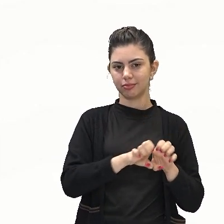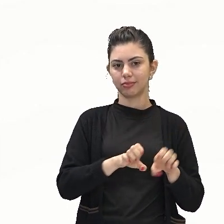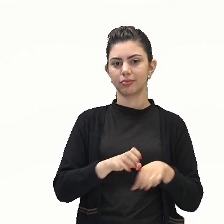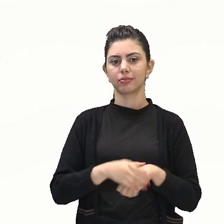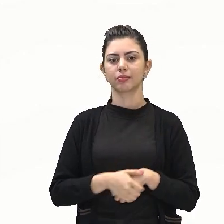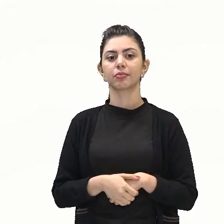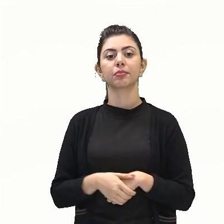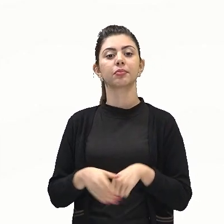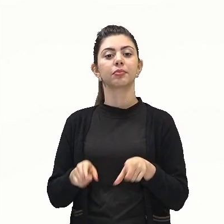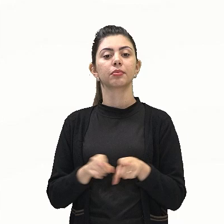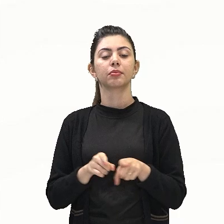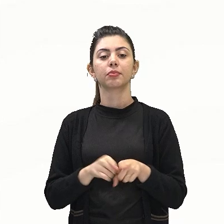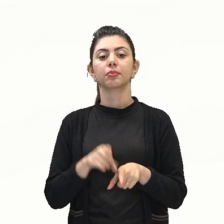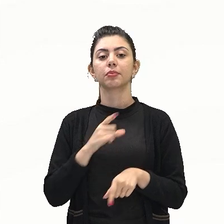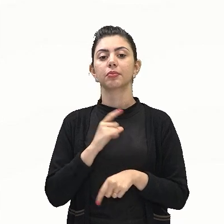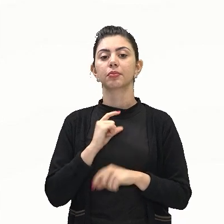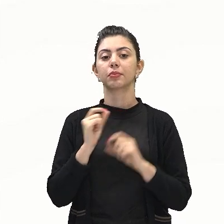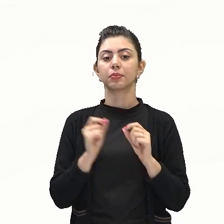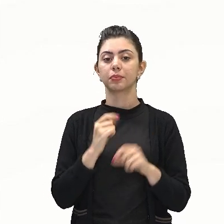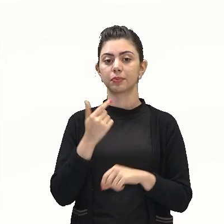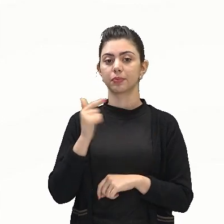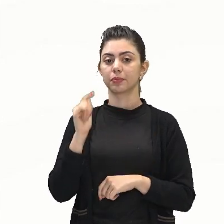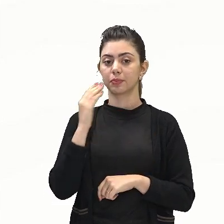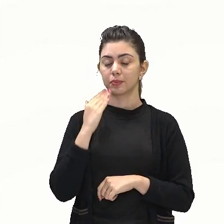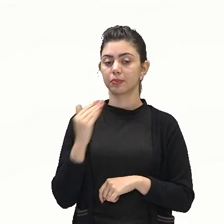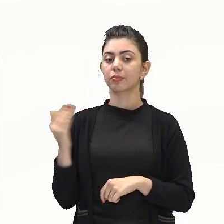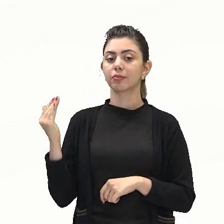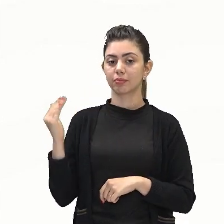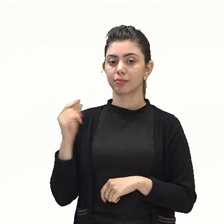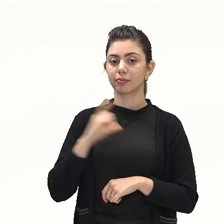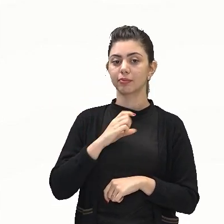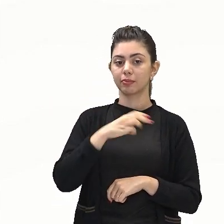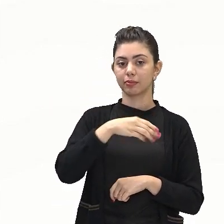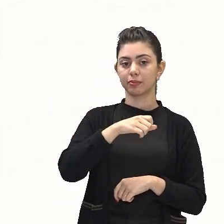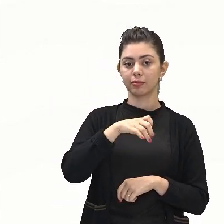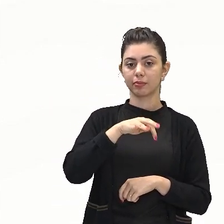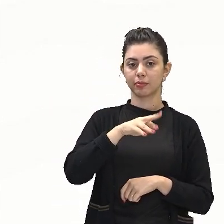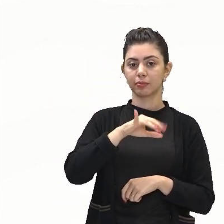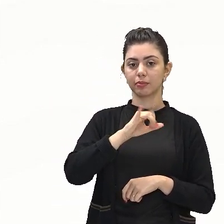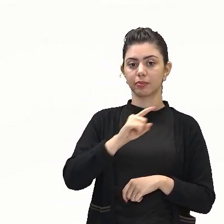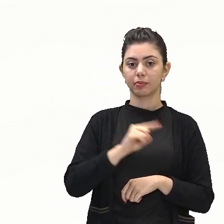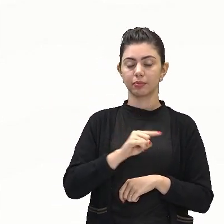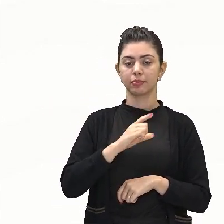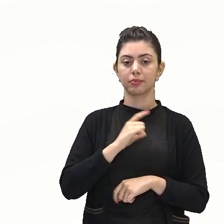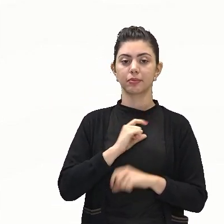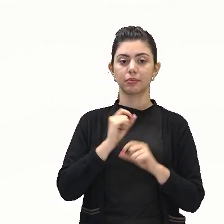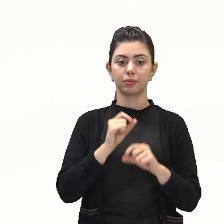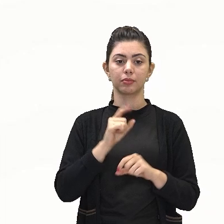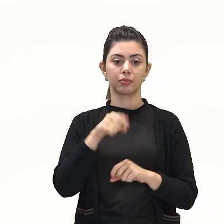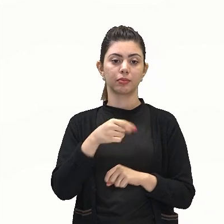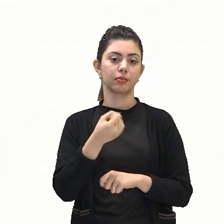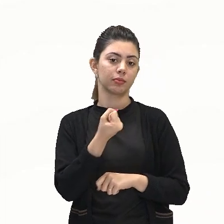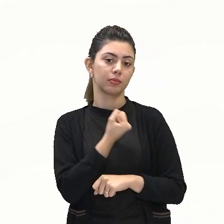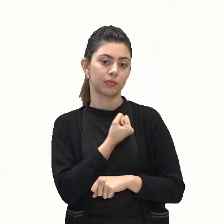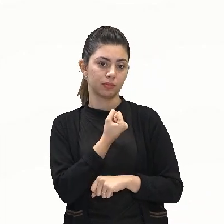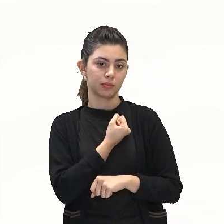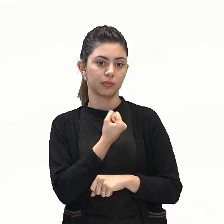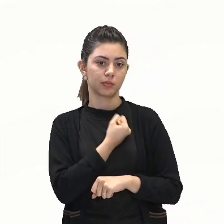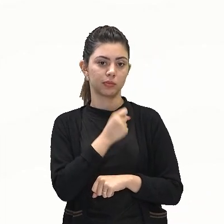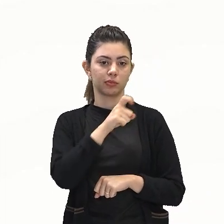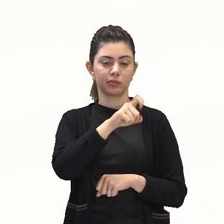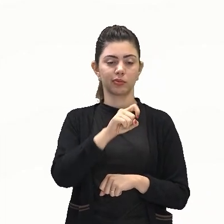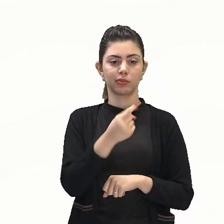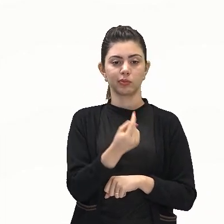disso, a gente tem, ó, a nossa matriz, que é composta pelas incógnitas, ok? x1,